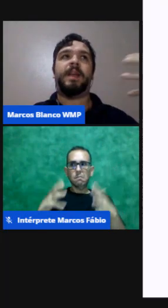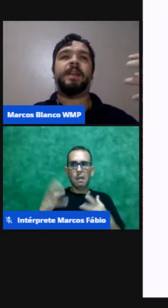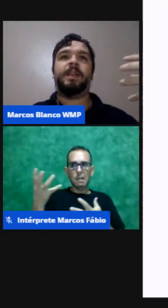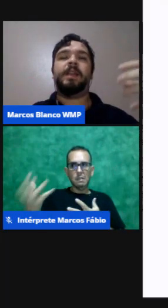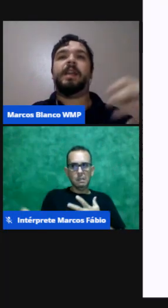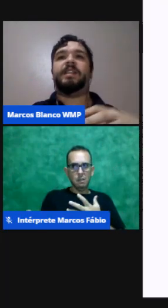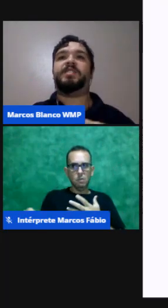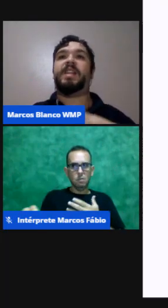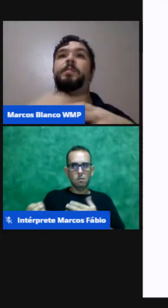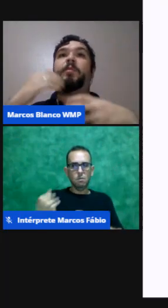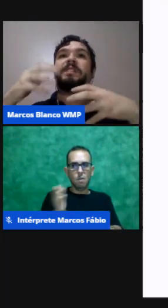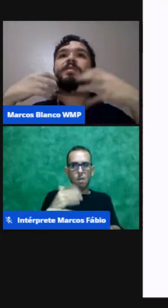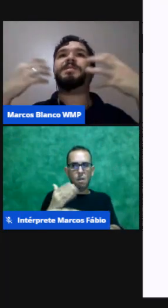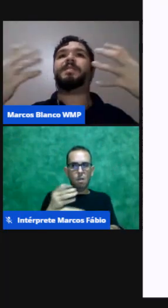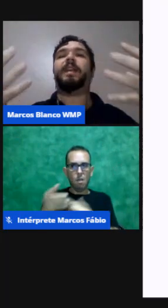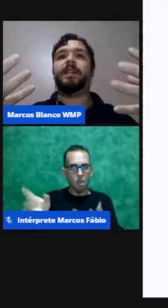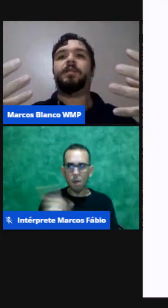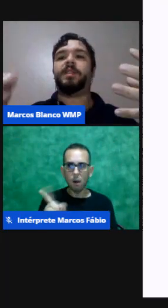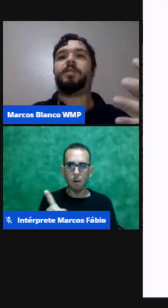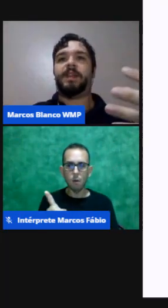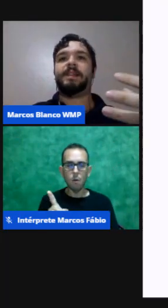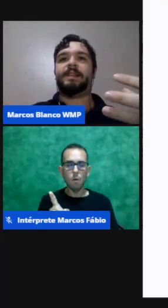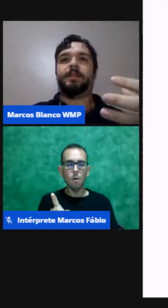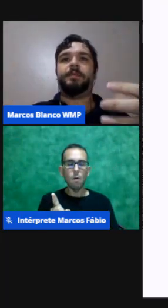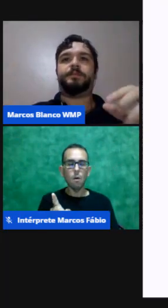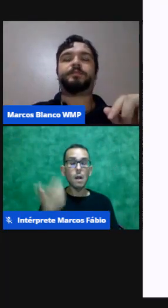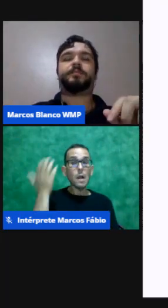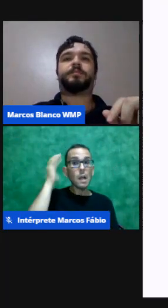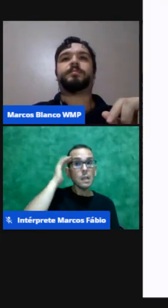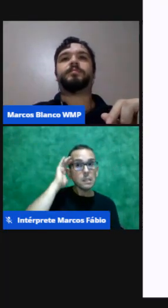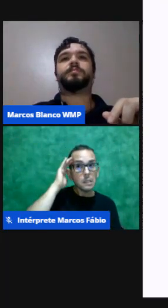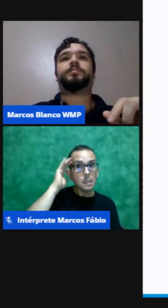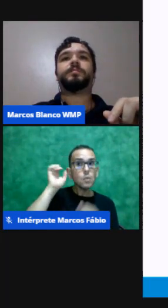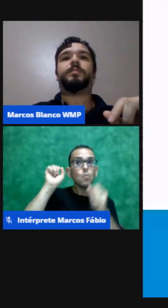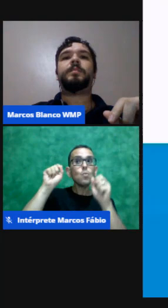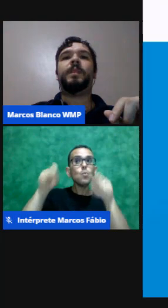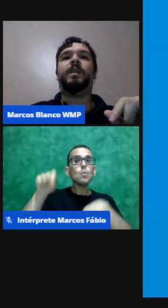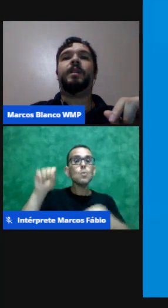qualquer forma, né? A gente quer que a população entenda o que está acontecendo.